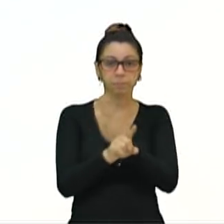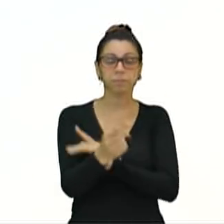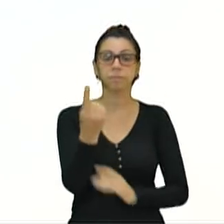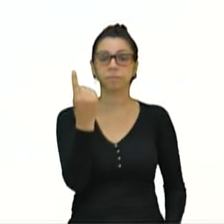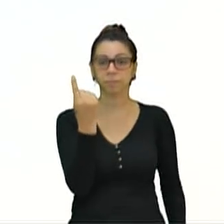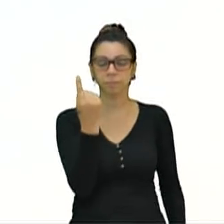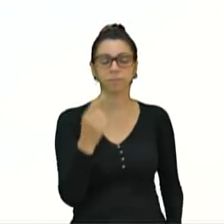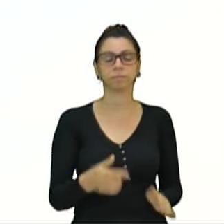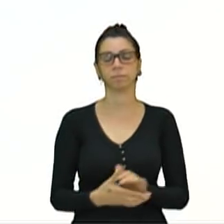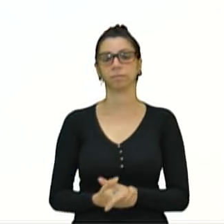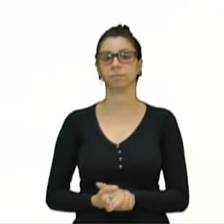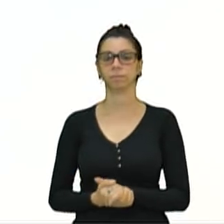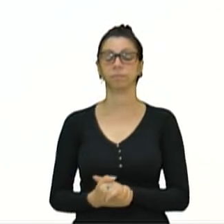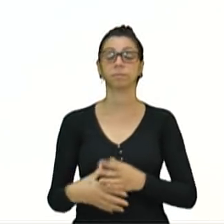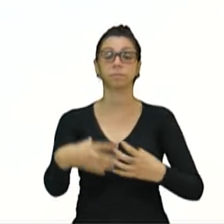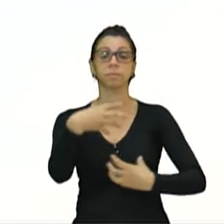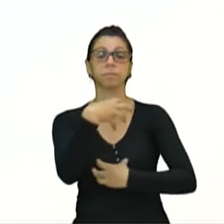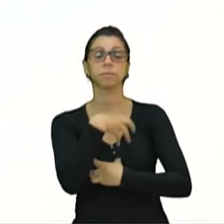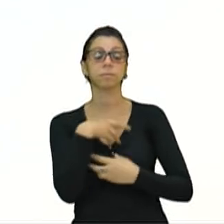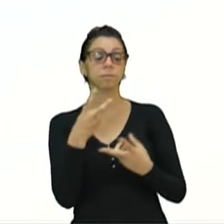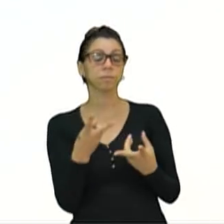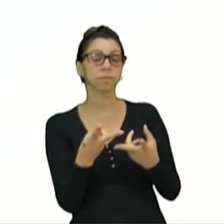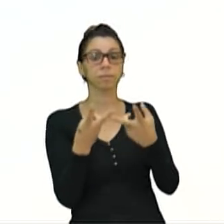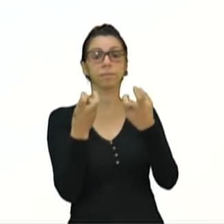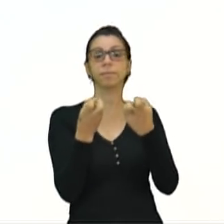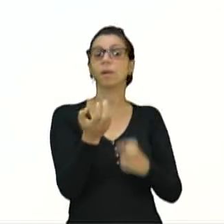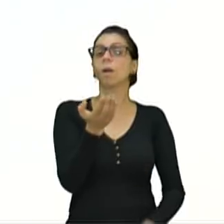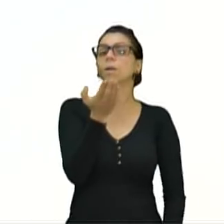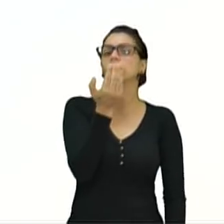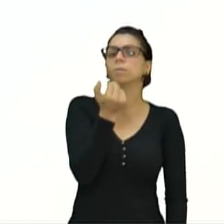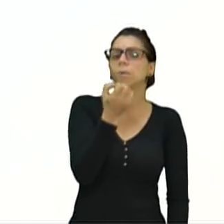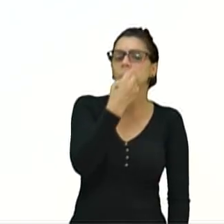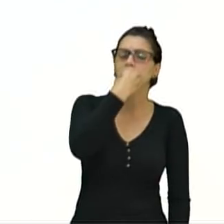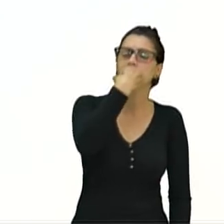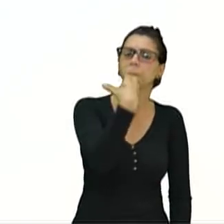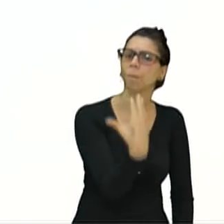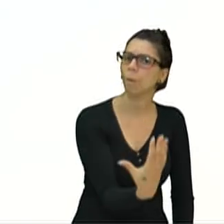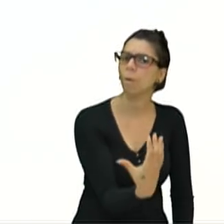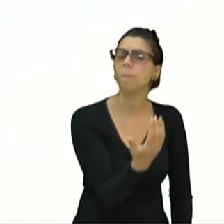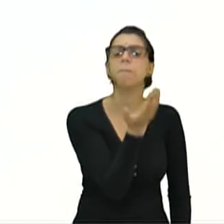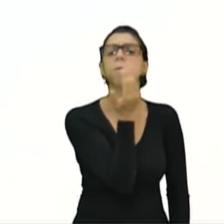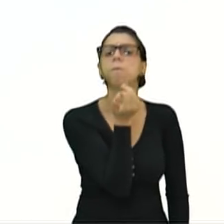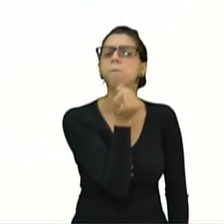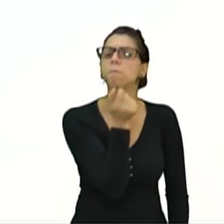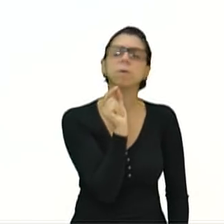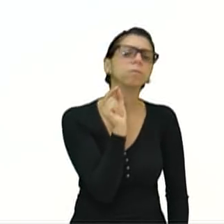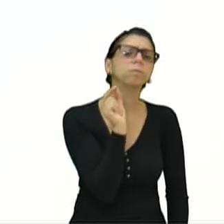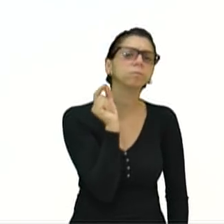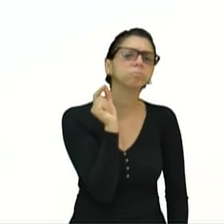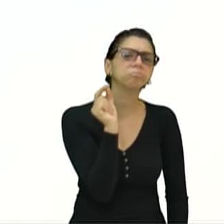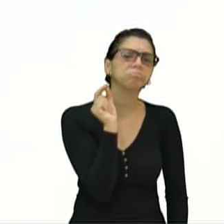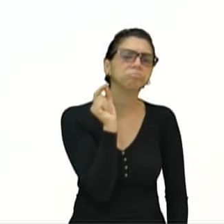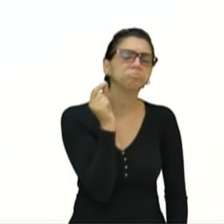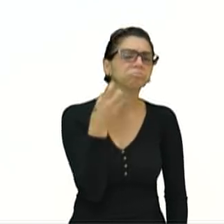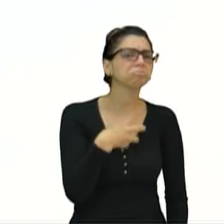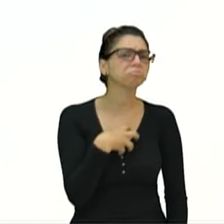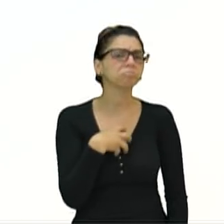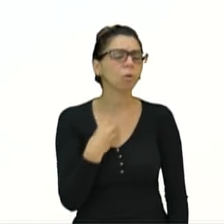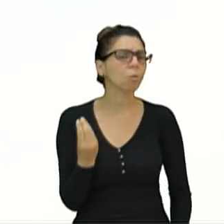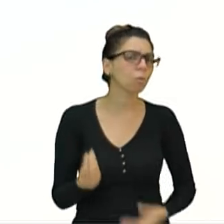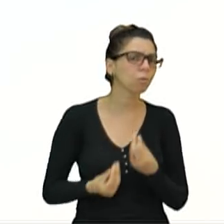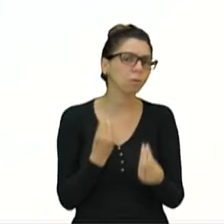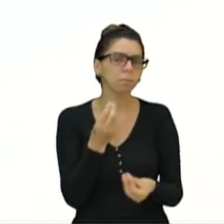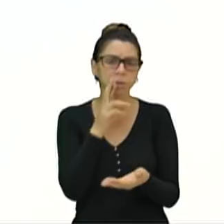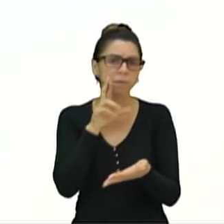nos permitem perceber se um alimento está em boas condições para ser consumido? Como que você vai resolver